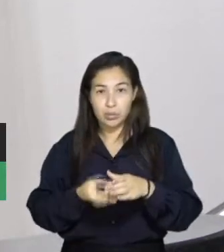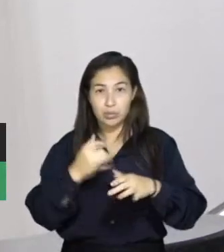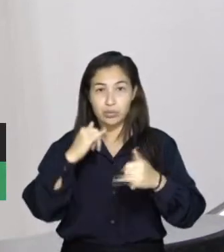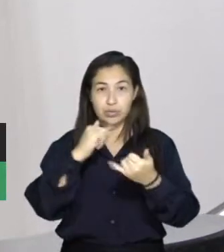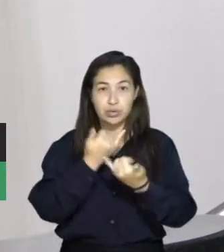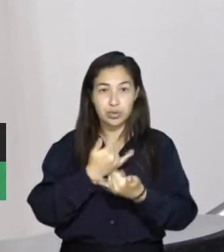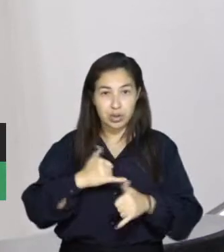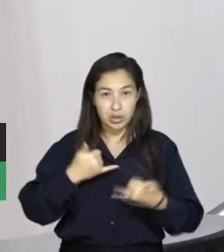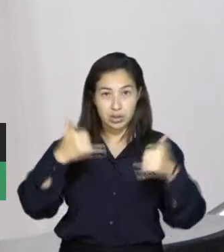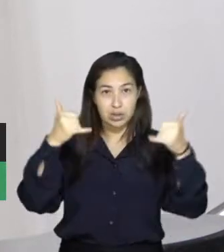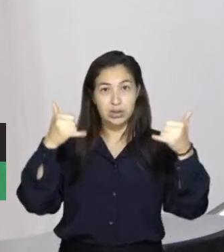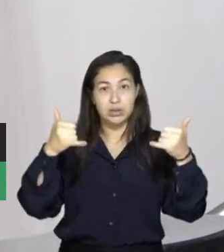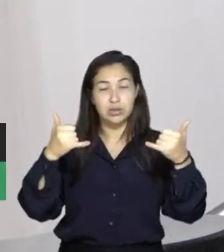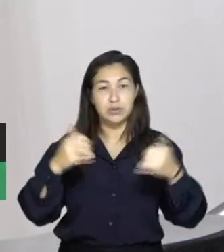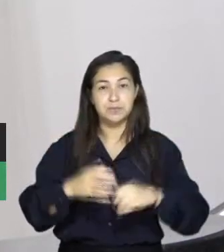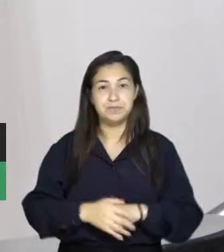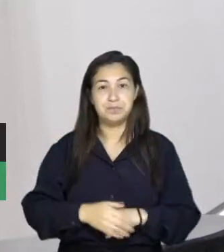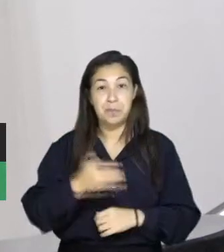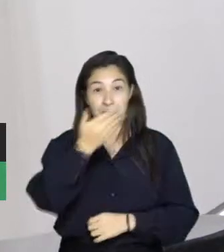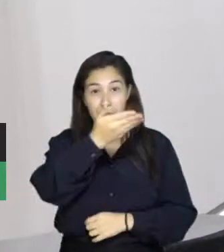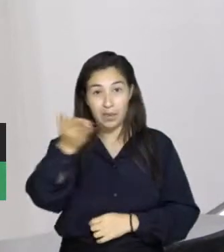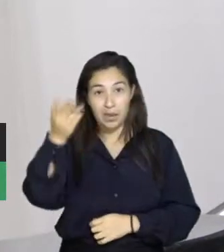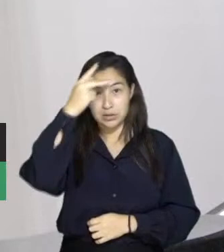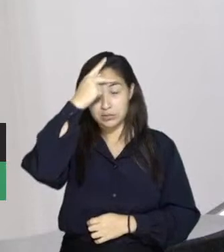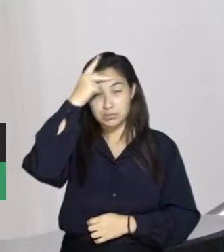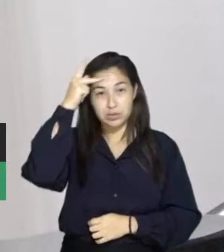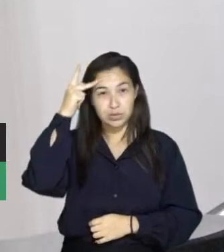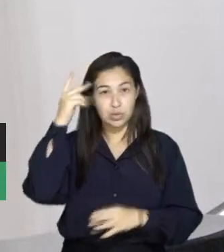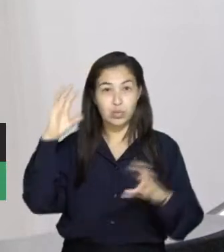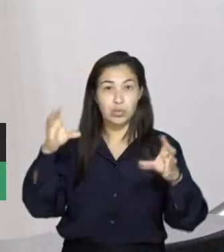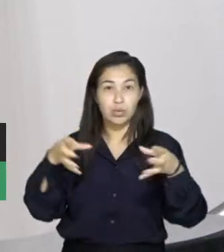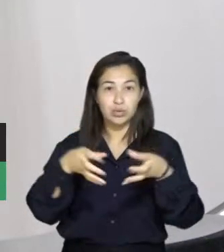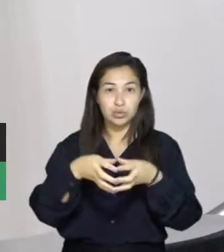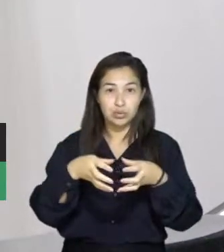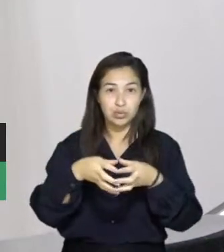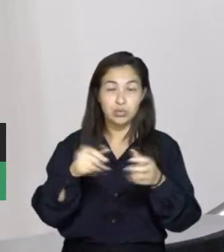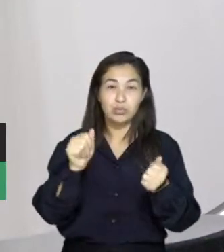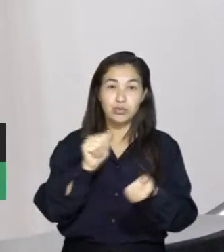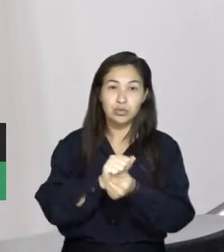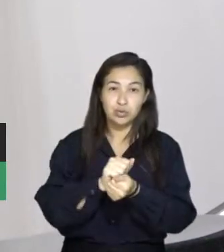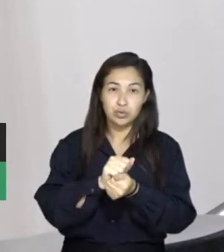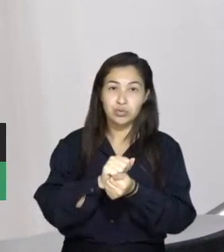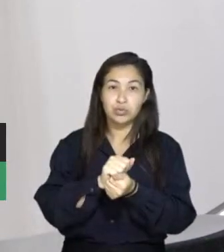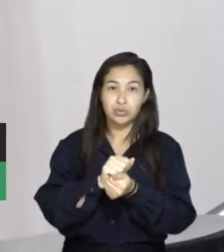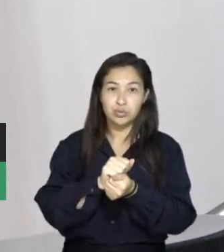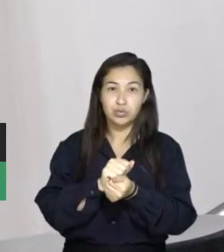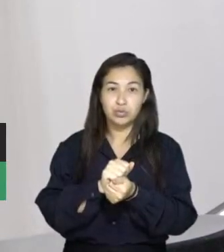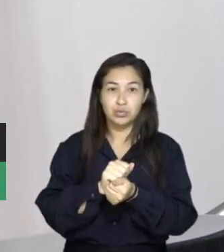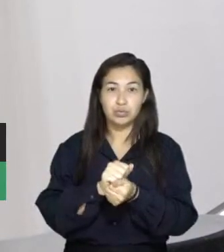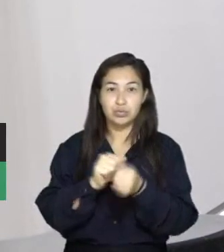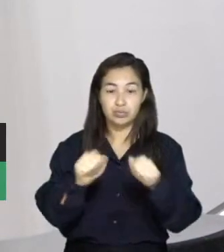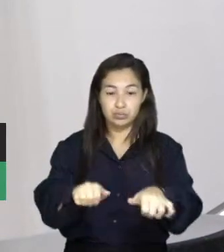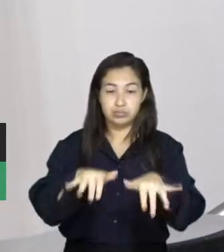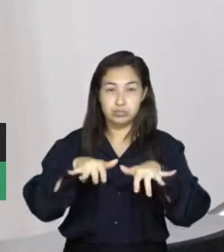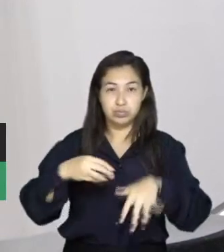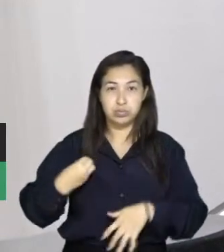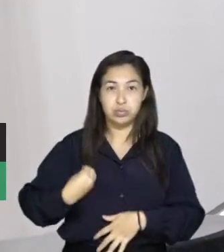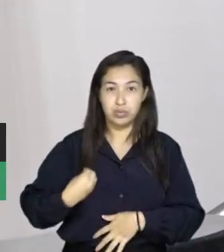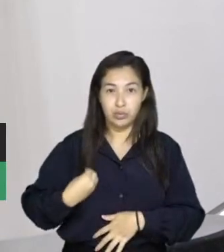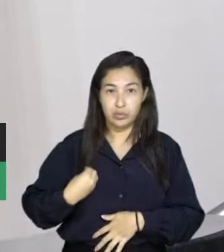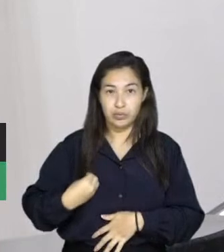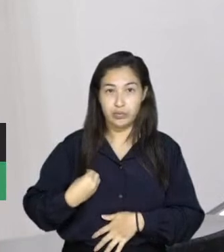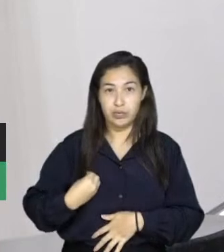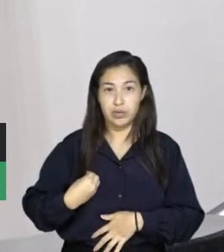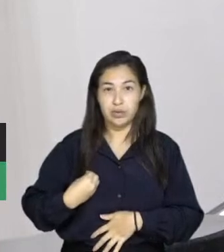Aqui está o pessoal acompanhando aqui com a bandeira do MAB, inclusive, em nome da Cris. Quero que leve o nosso abraço, o nosso